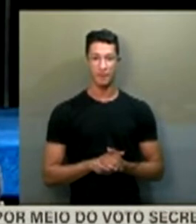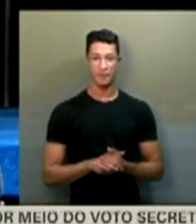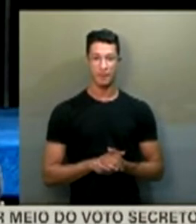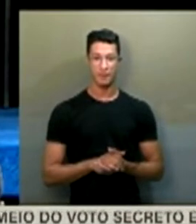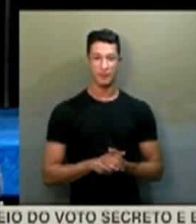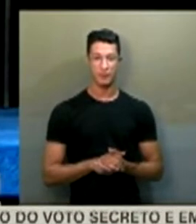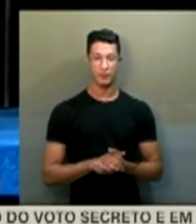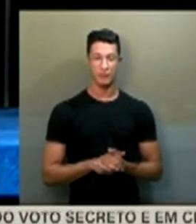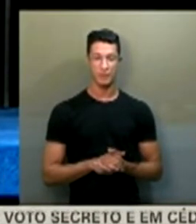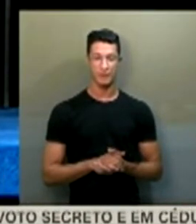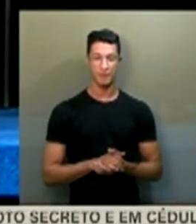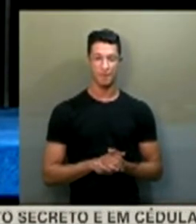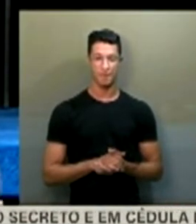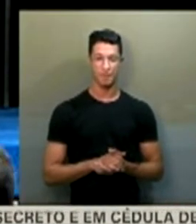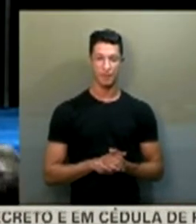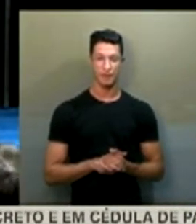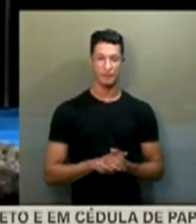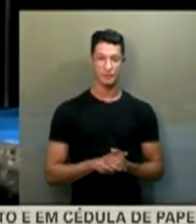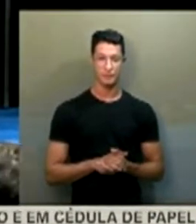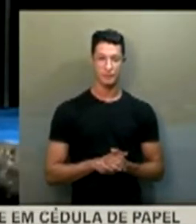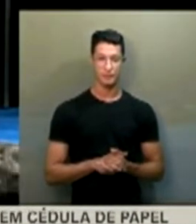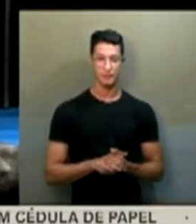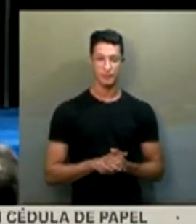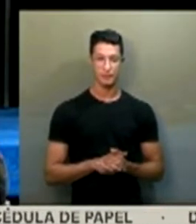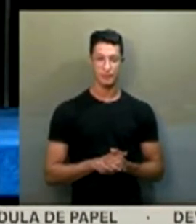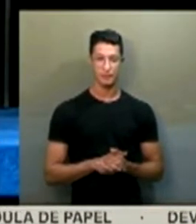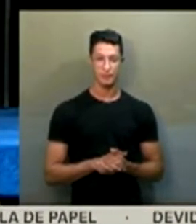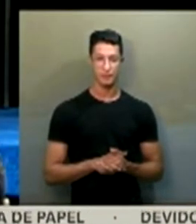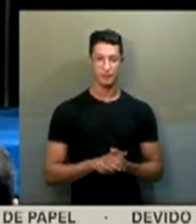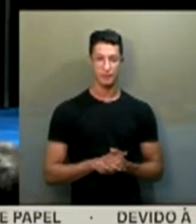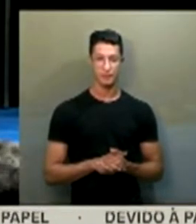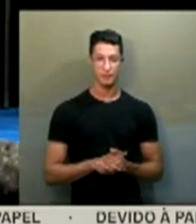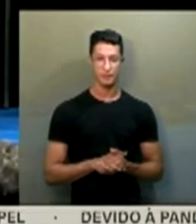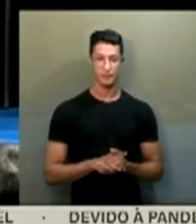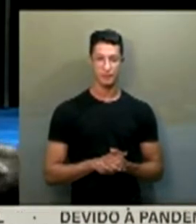Sou urologista. Não, mano. Sem pressão.